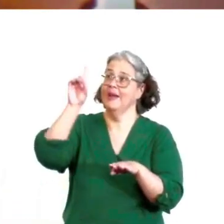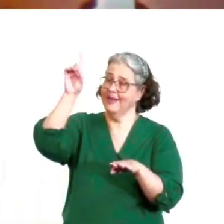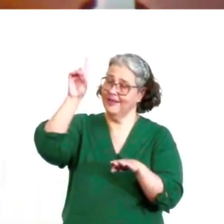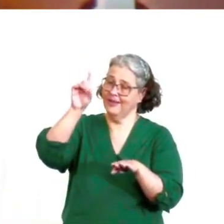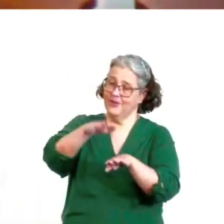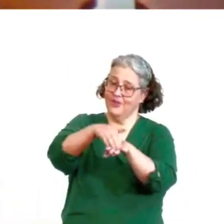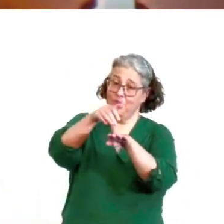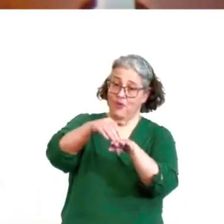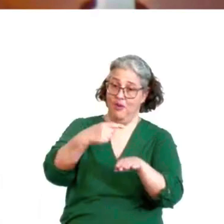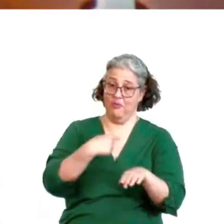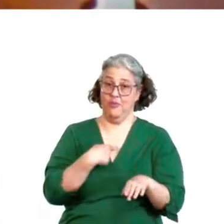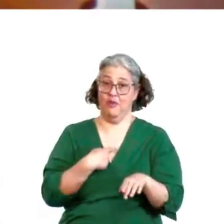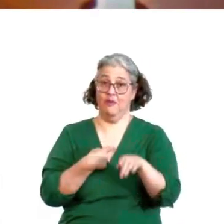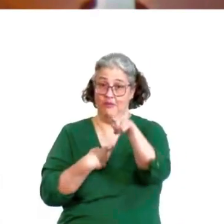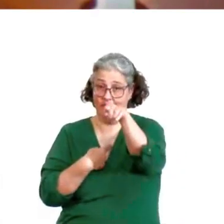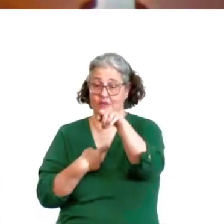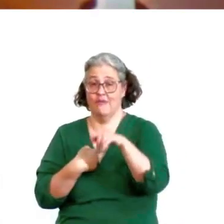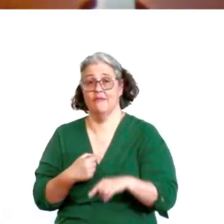você.